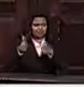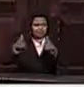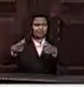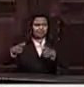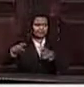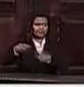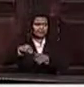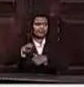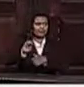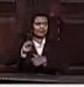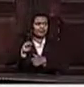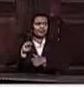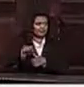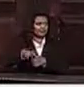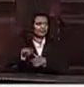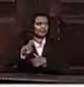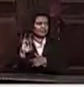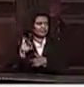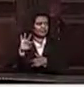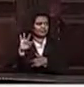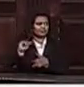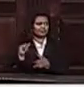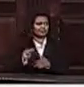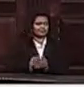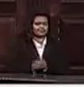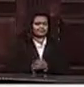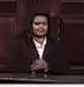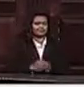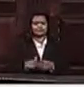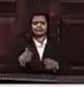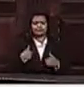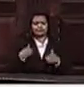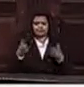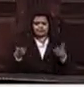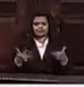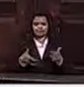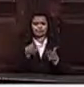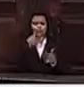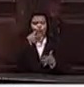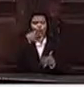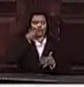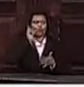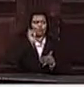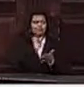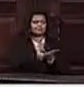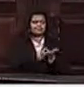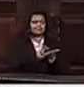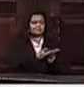senhor presidente, que no início da manhã de ontem, quando ainda estávamos